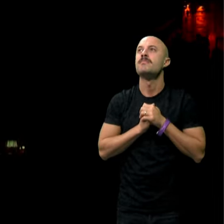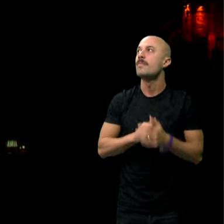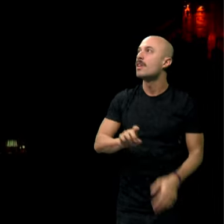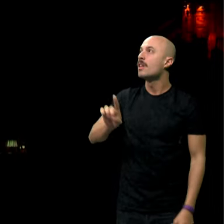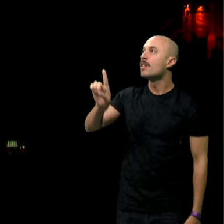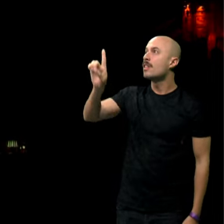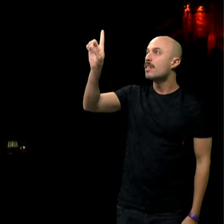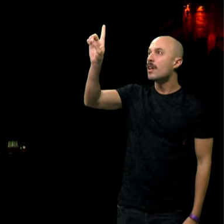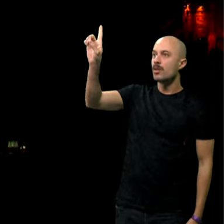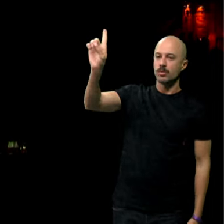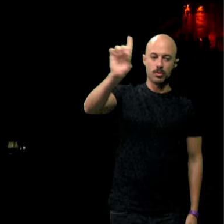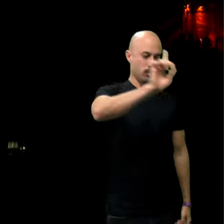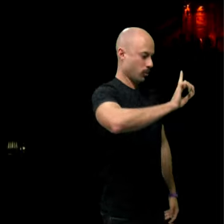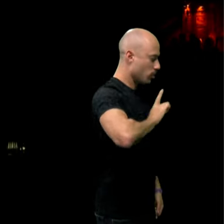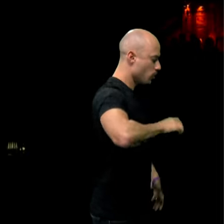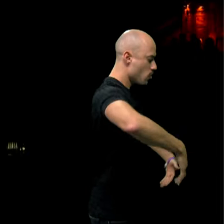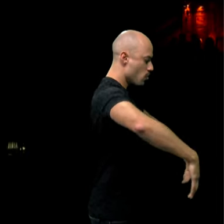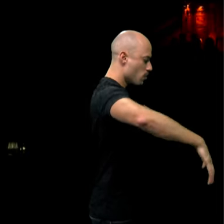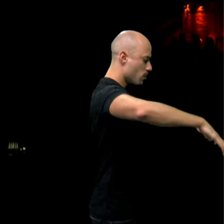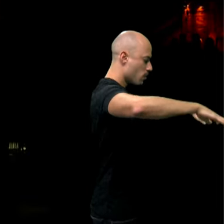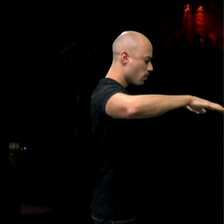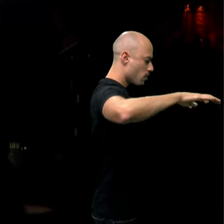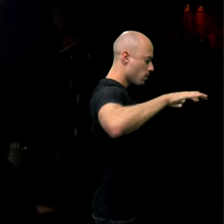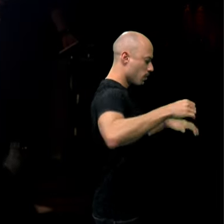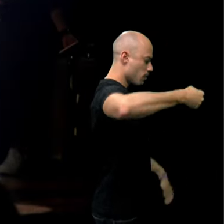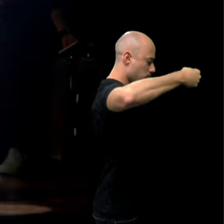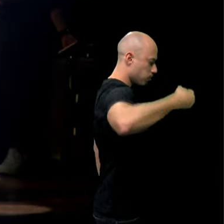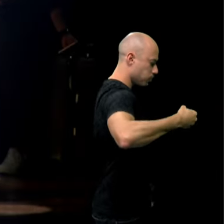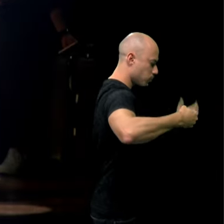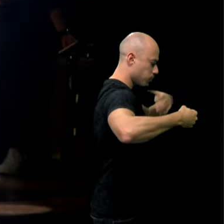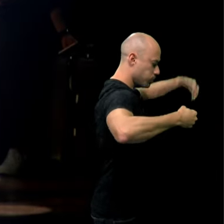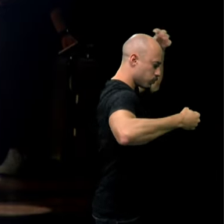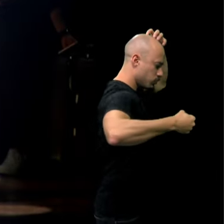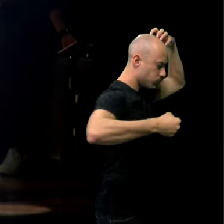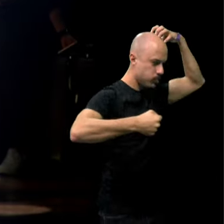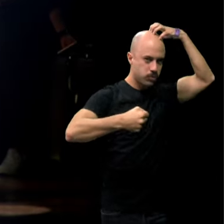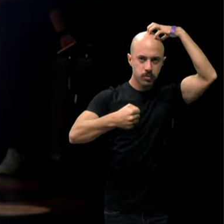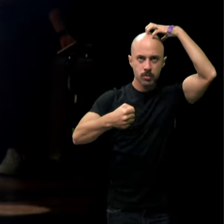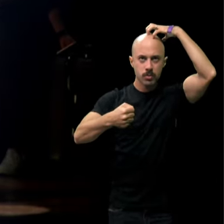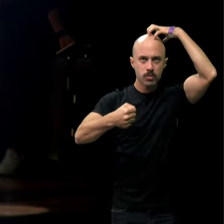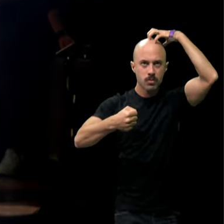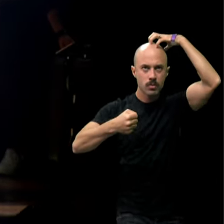Está sentado sobre o trono,